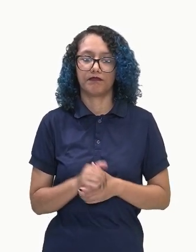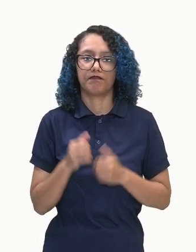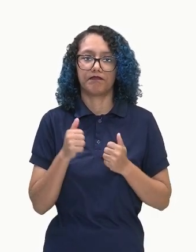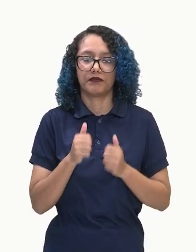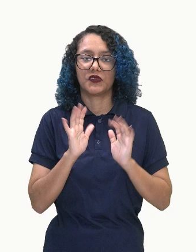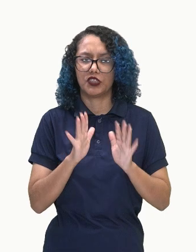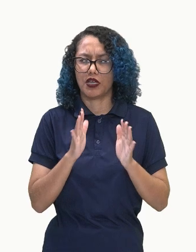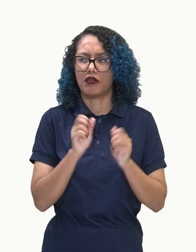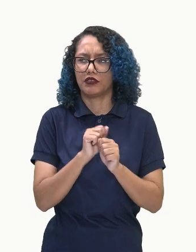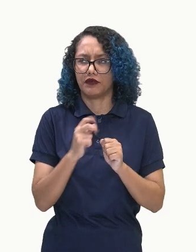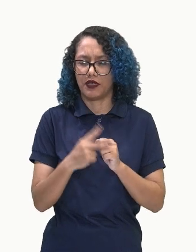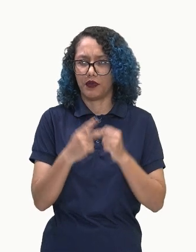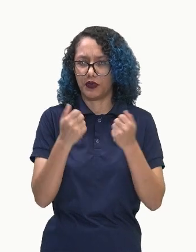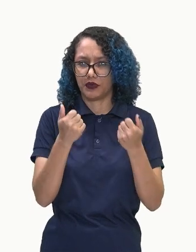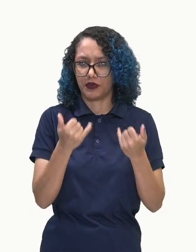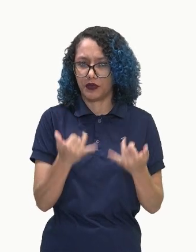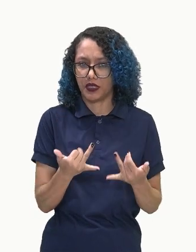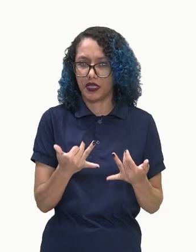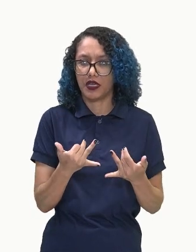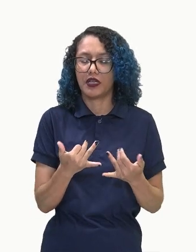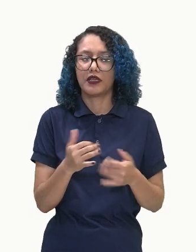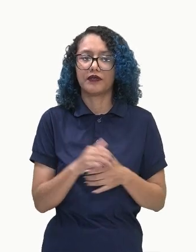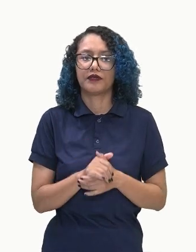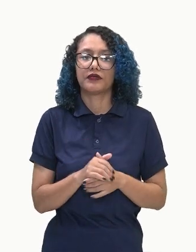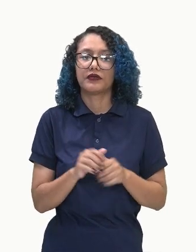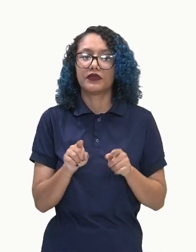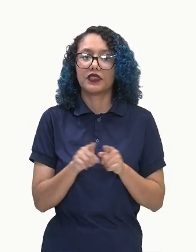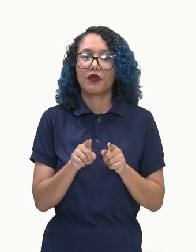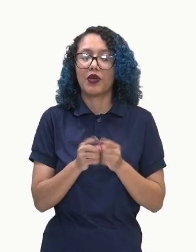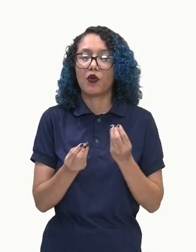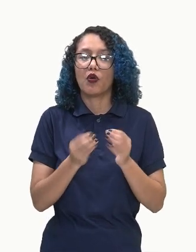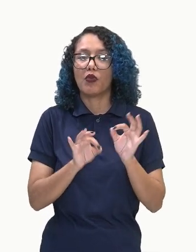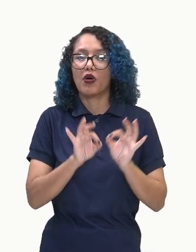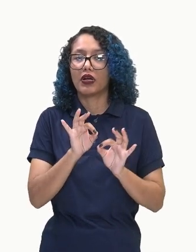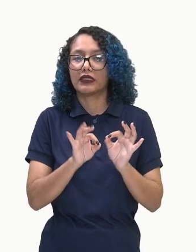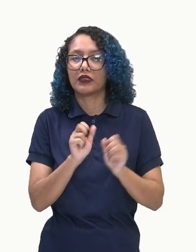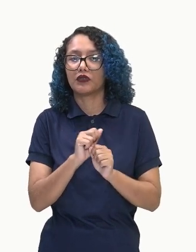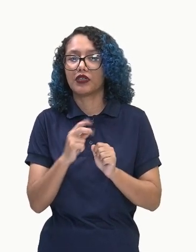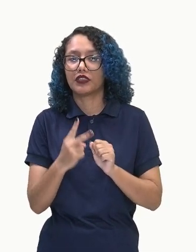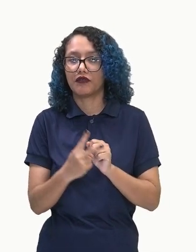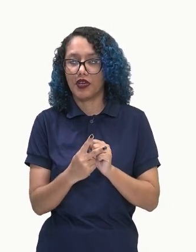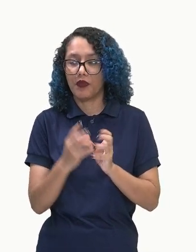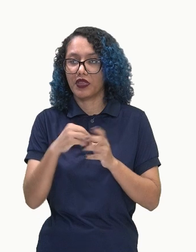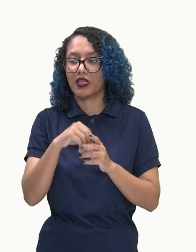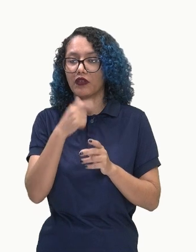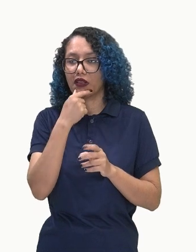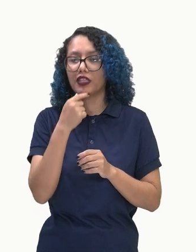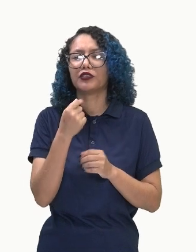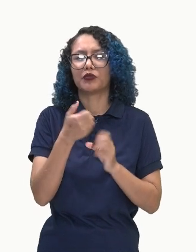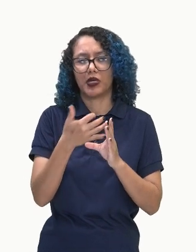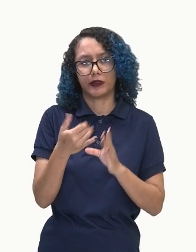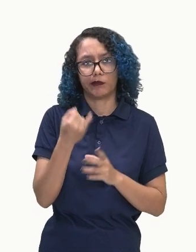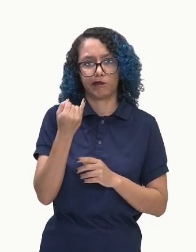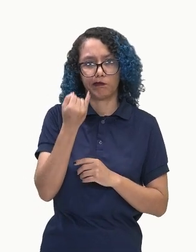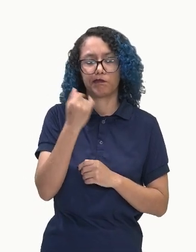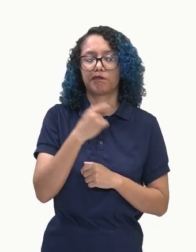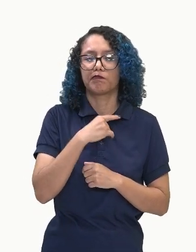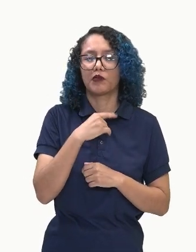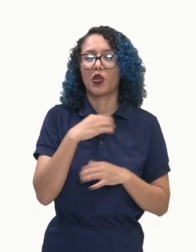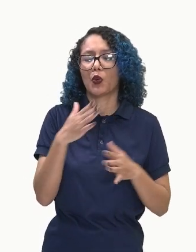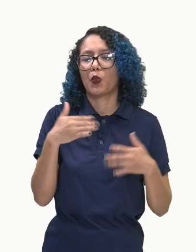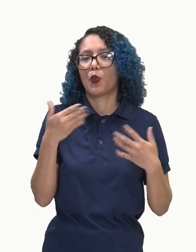falamos de advérbios e a formação de advérbios em língua inglesa tem uma característica bem importante, tá? Qual